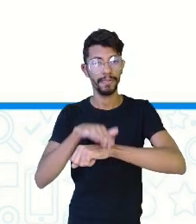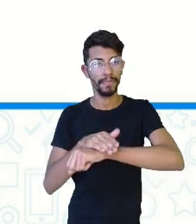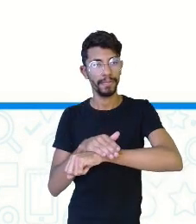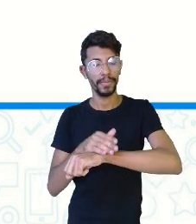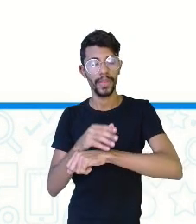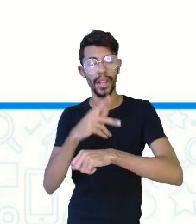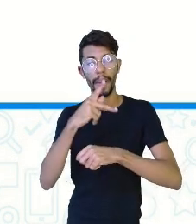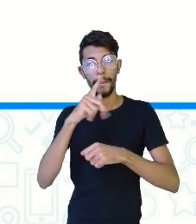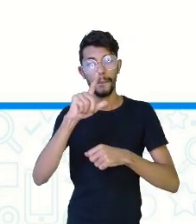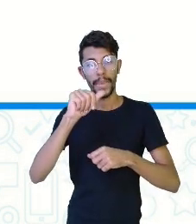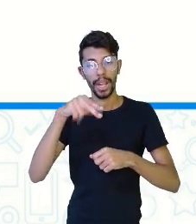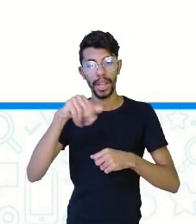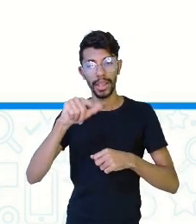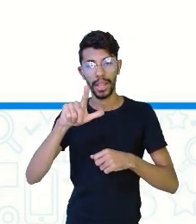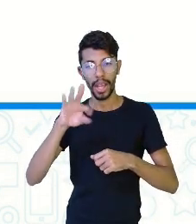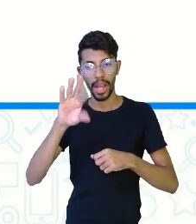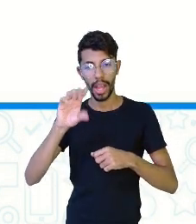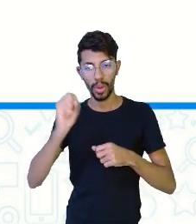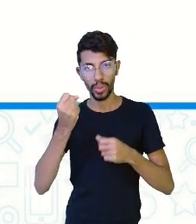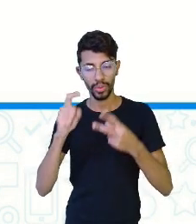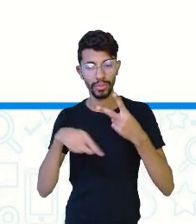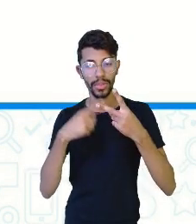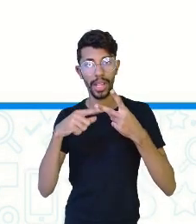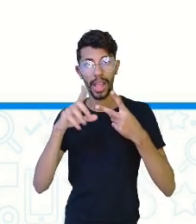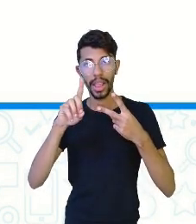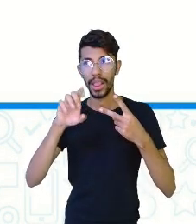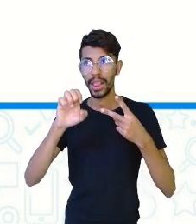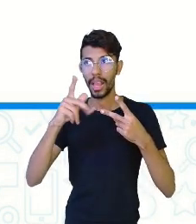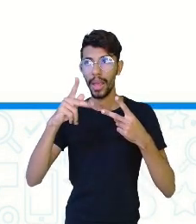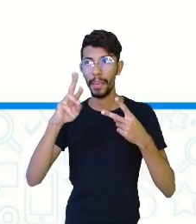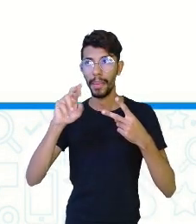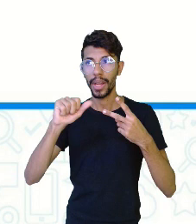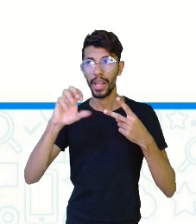ocupam todo o interior. O planalto da